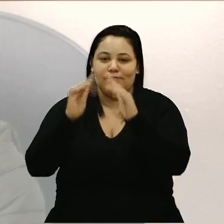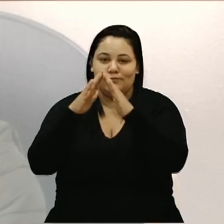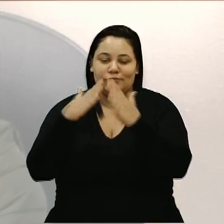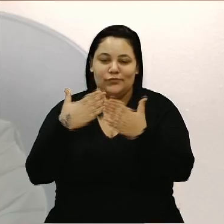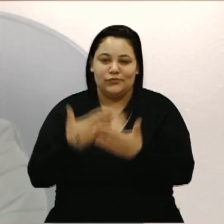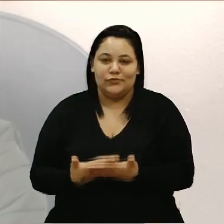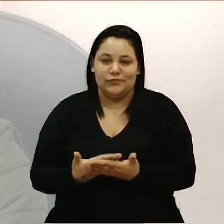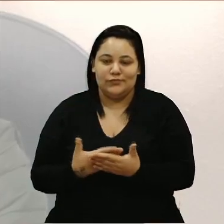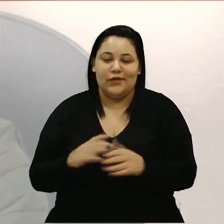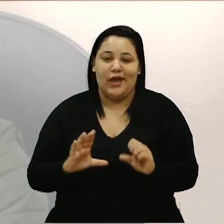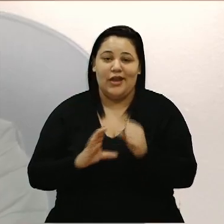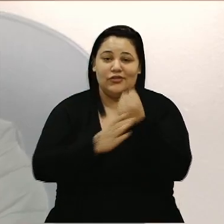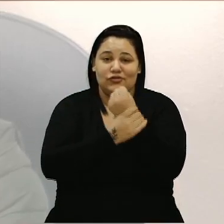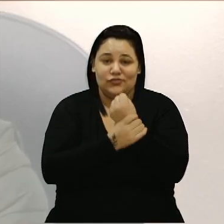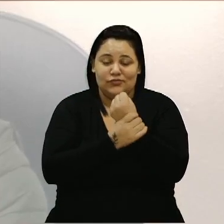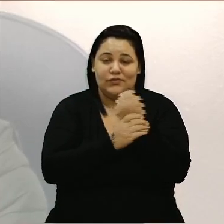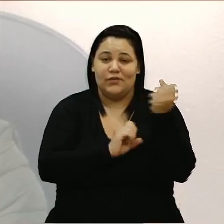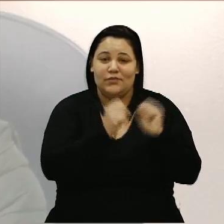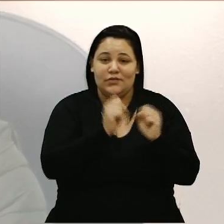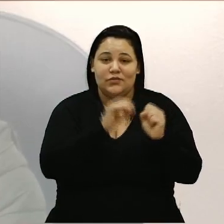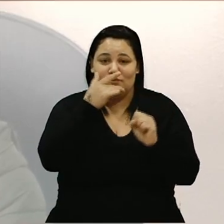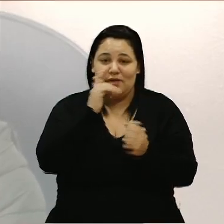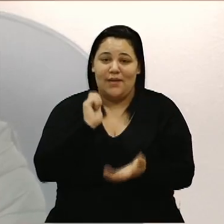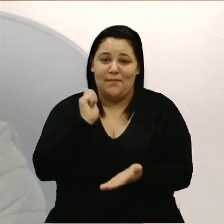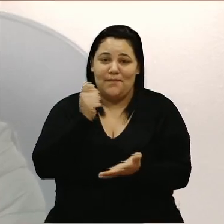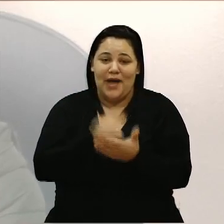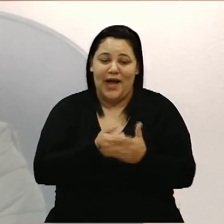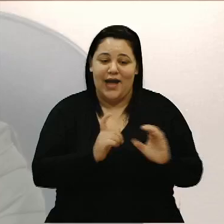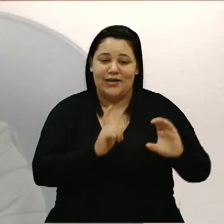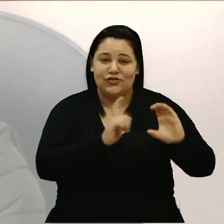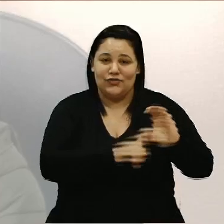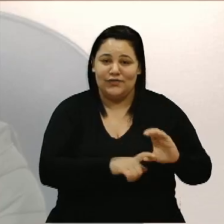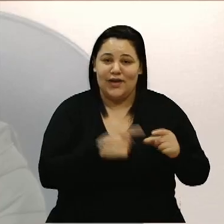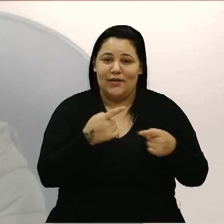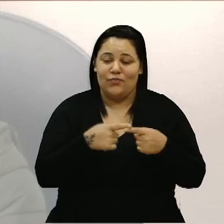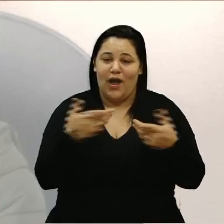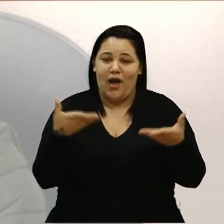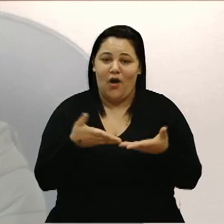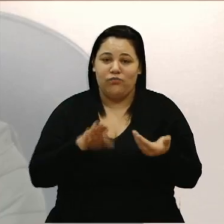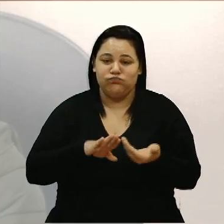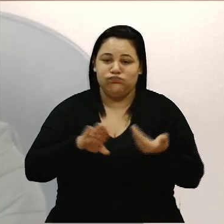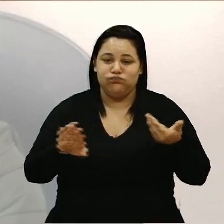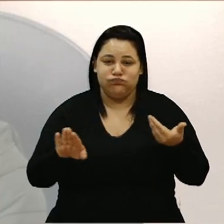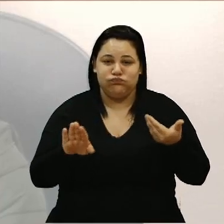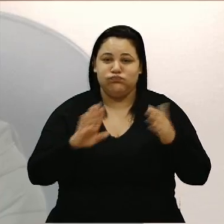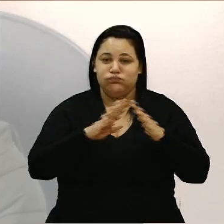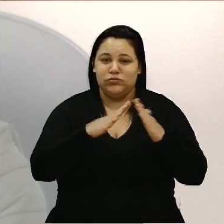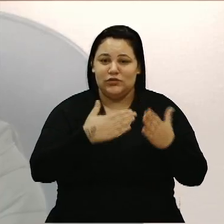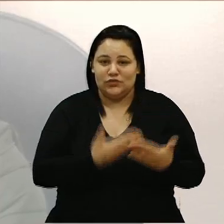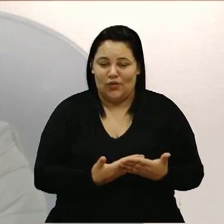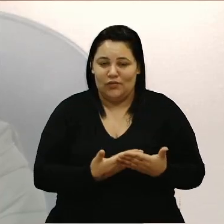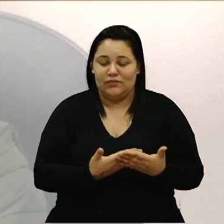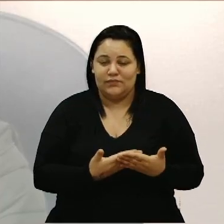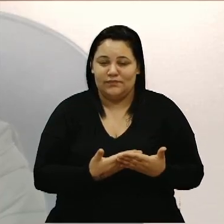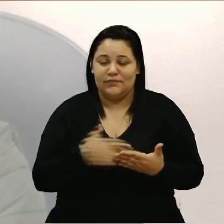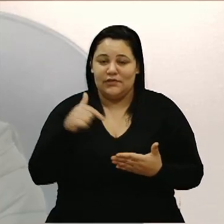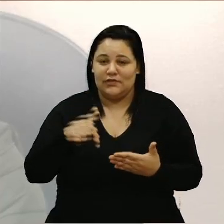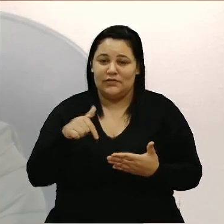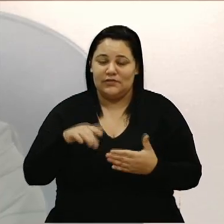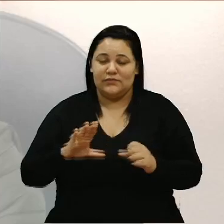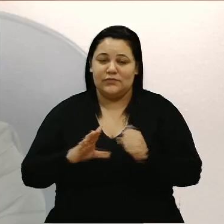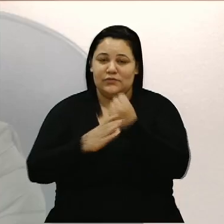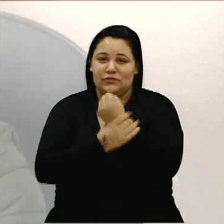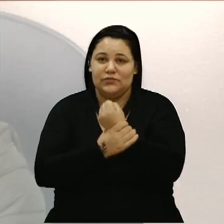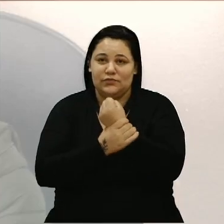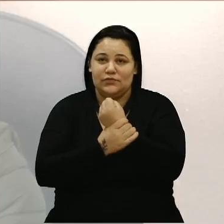empresas possam cobrir despesas fixas durante a suspensão das atividades escolares. Essa abordagem não só assegura a prontidão das